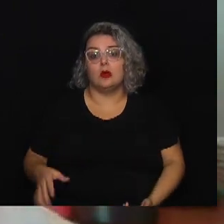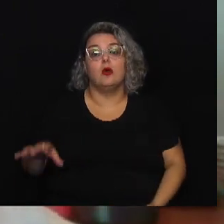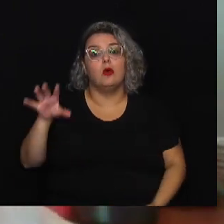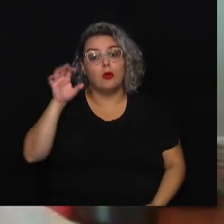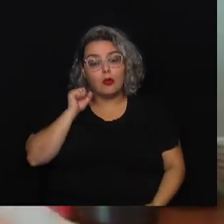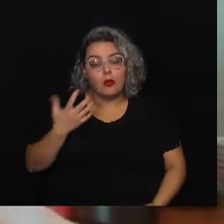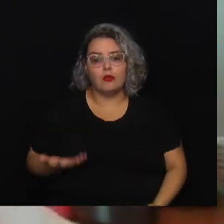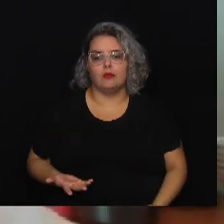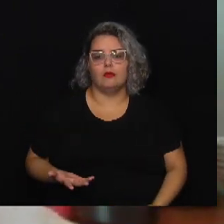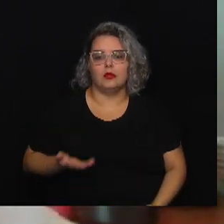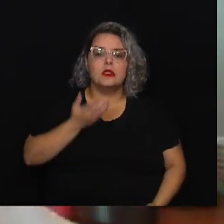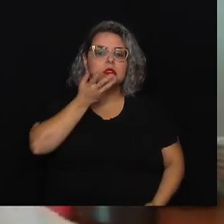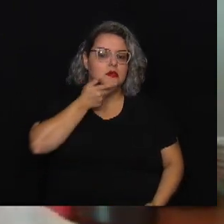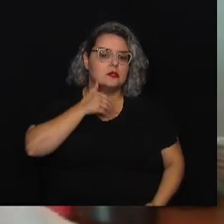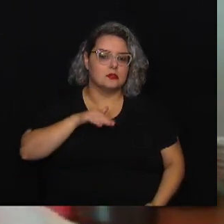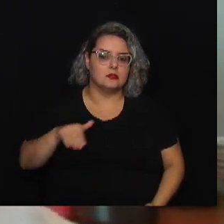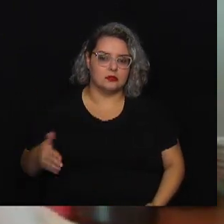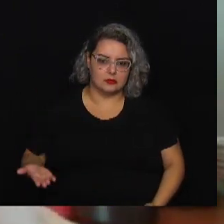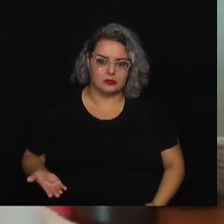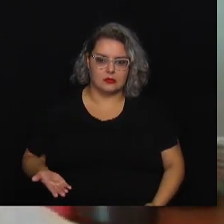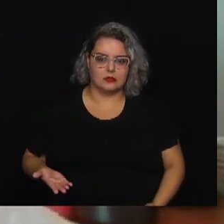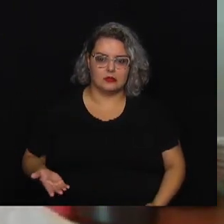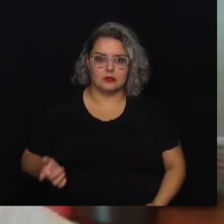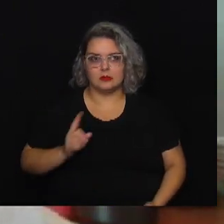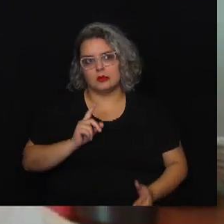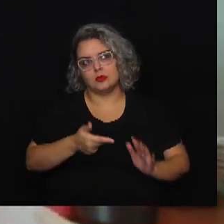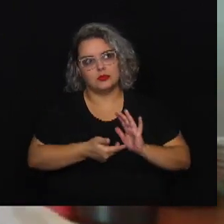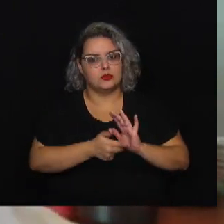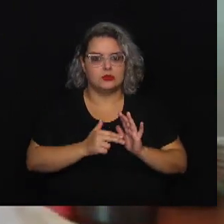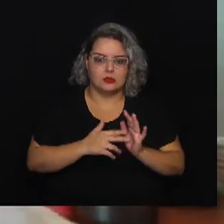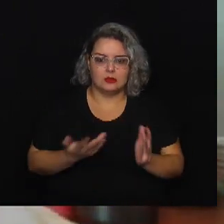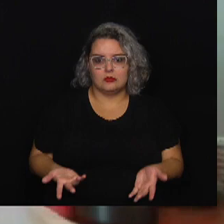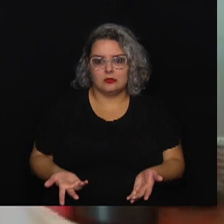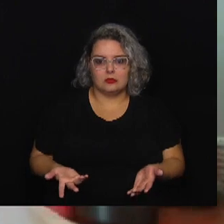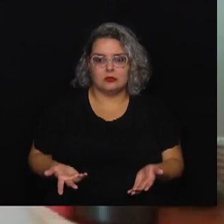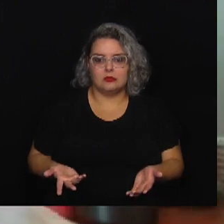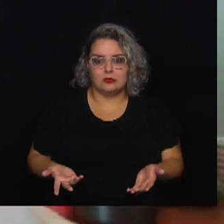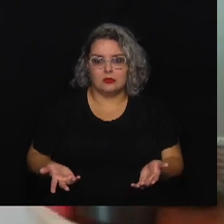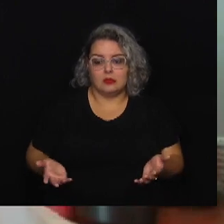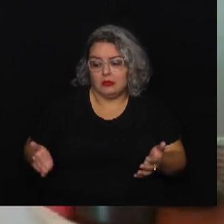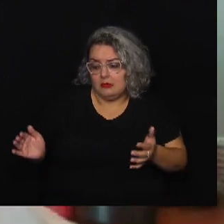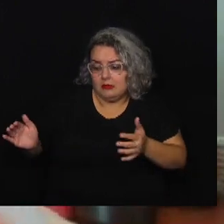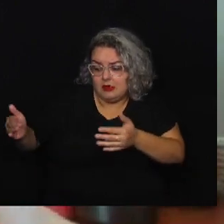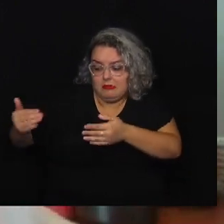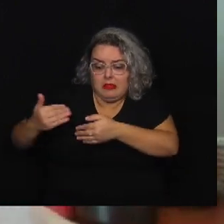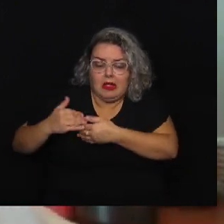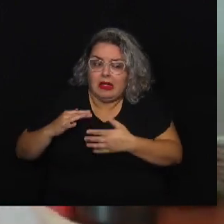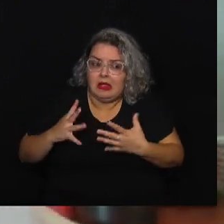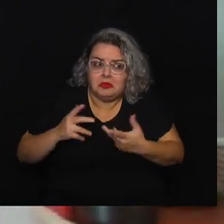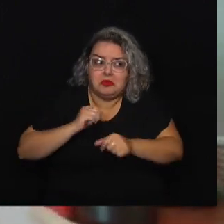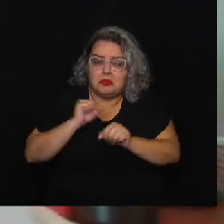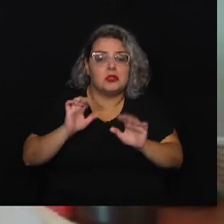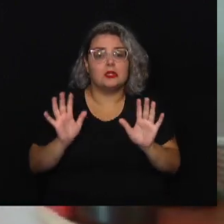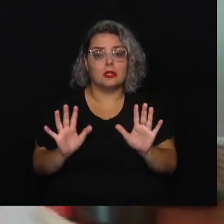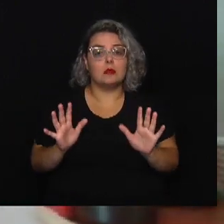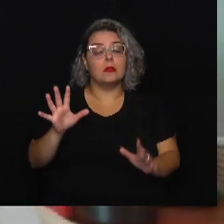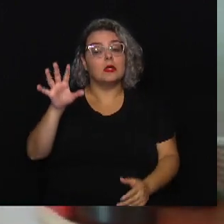né? Ouvir não quer dizer colocar debaixo da asa e falar que é tudo impossível, mas